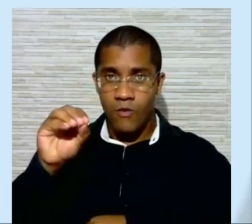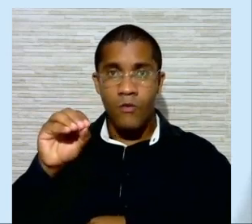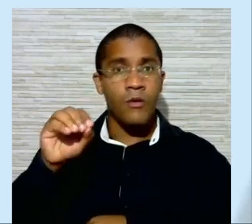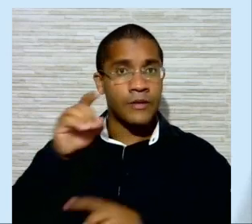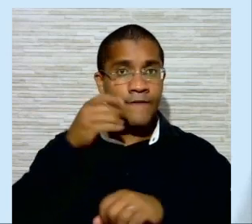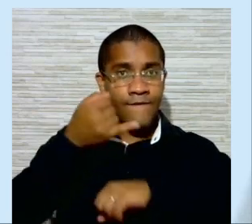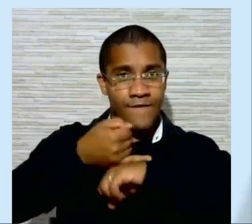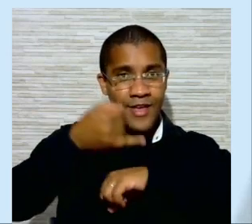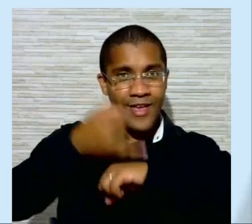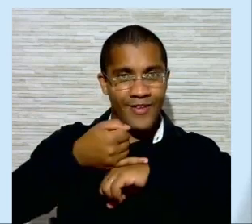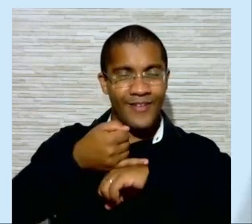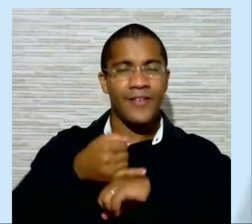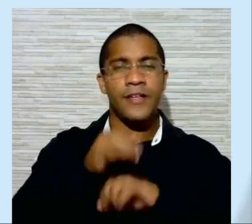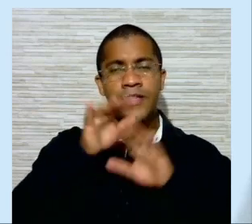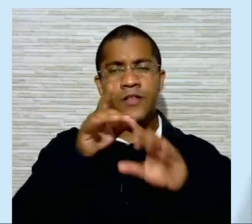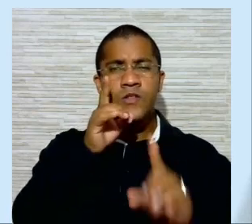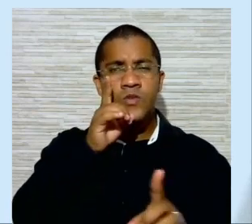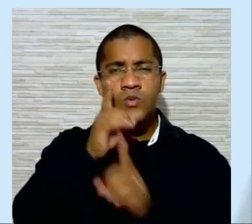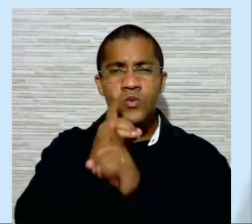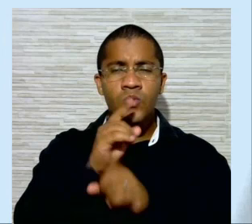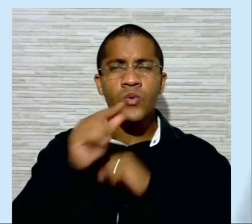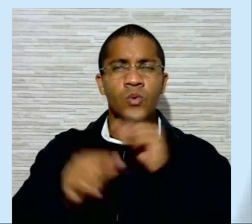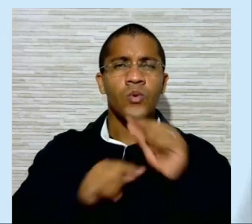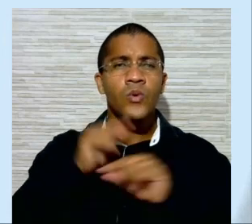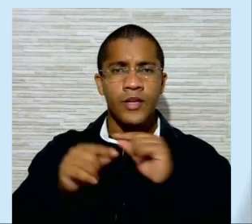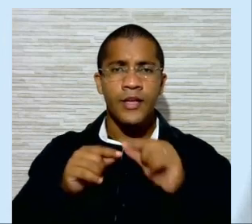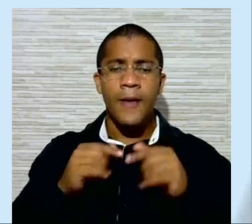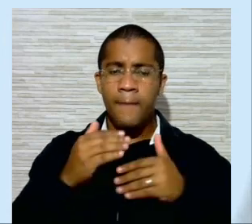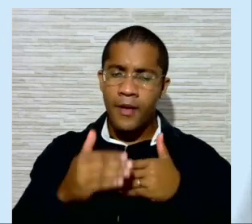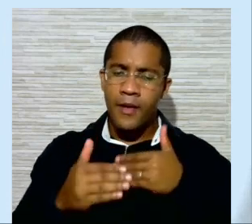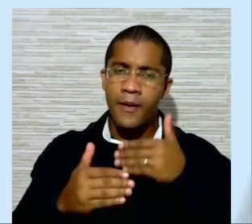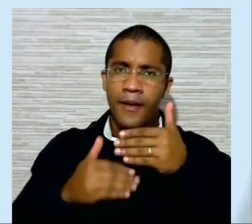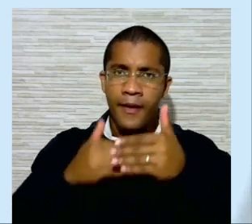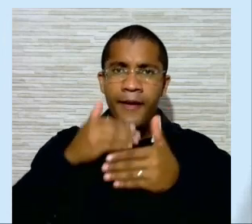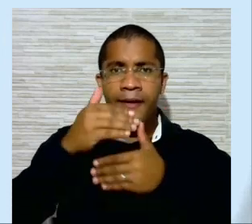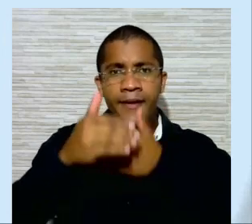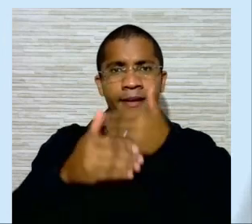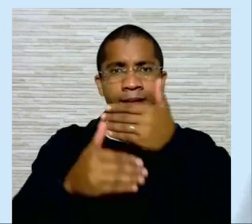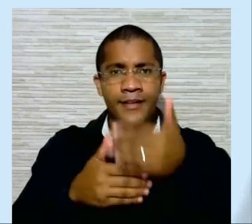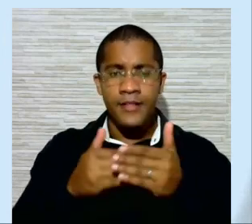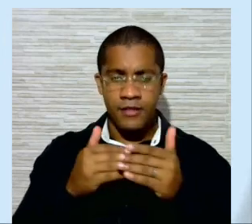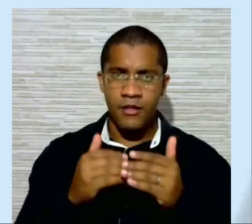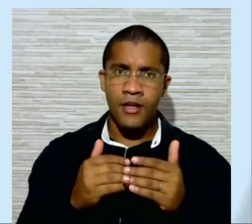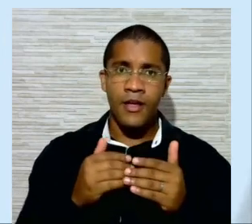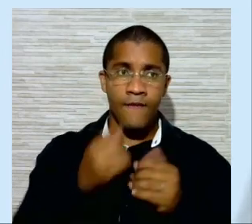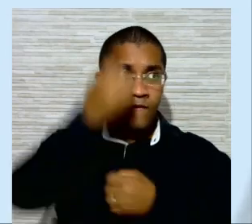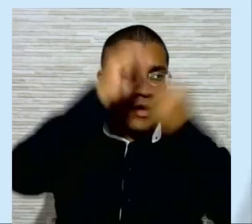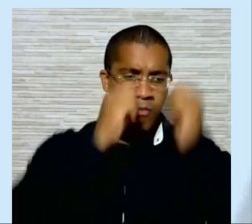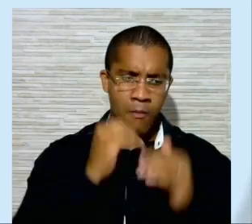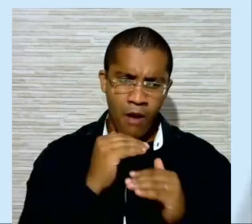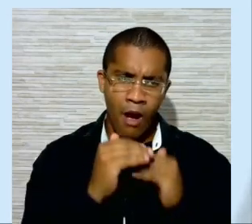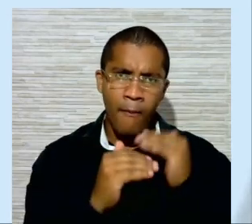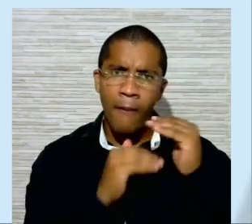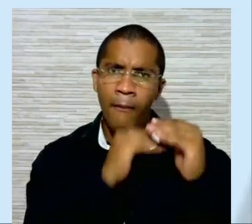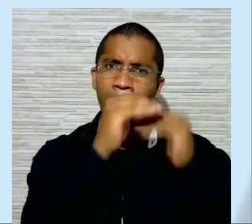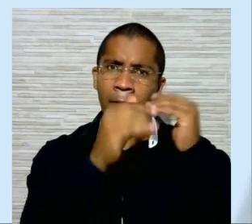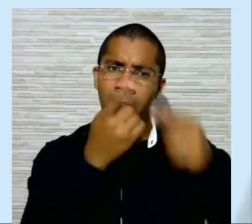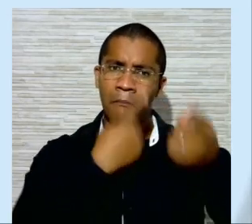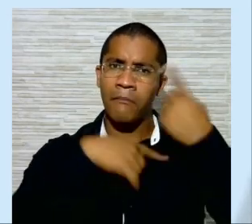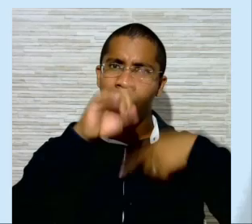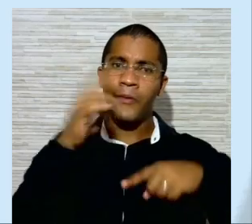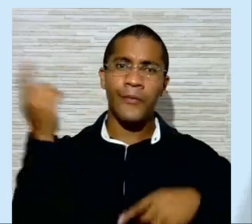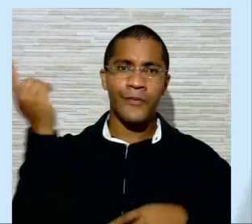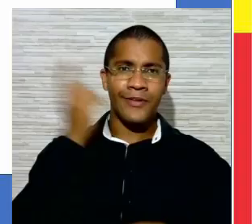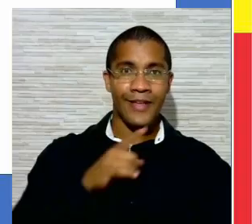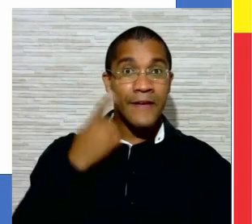com o descobrimento do ferro, a gente vai começar agora um processo aí de evolução na indústria, né? Então, como você acompanha